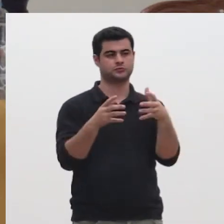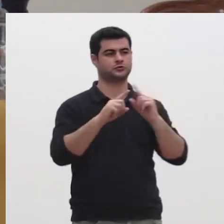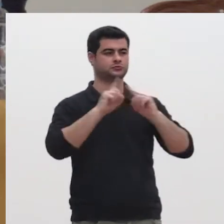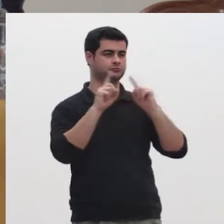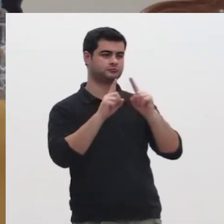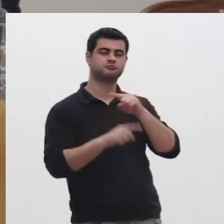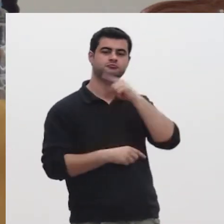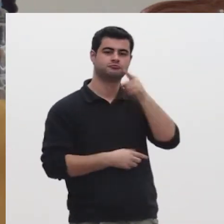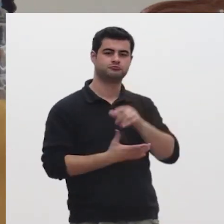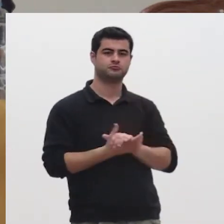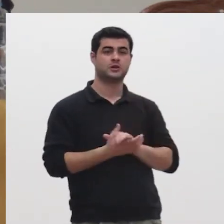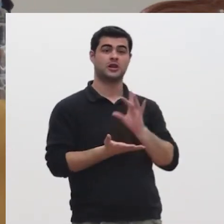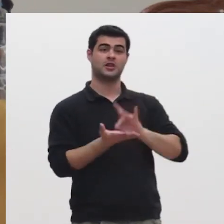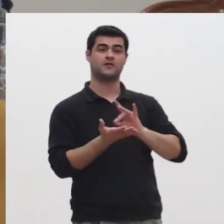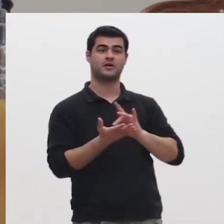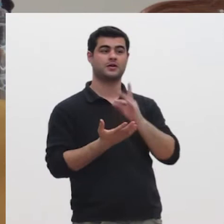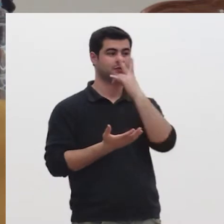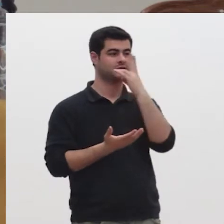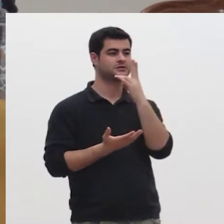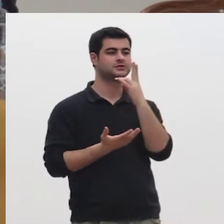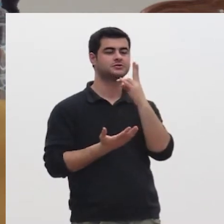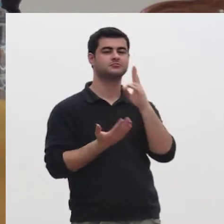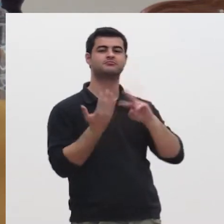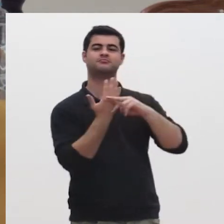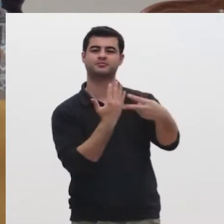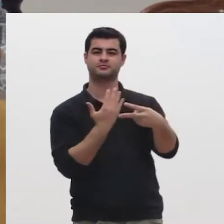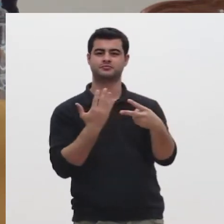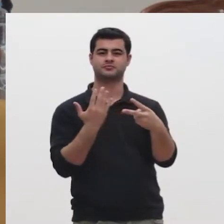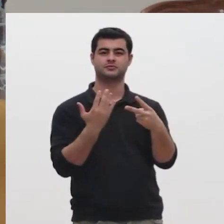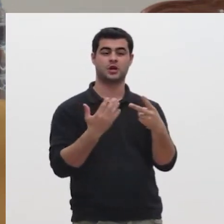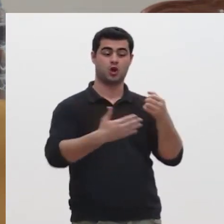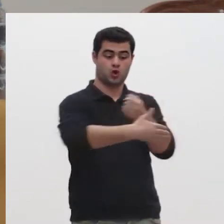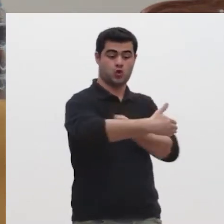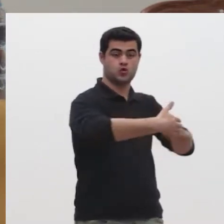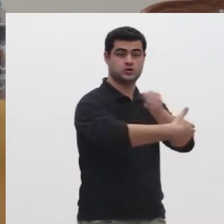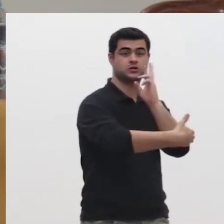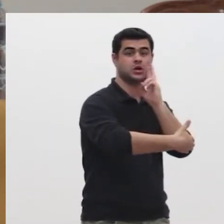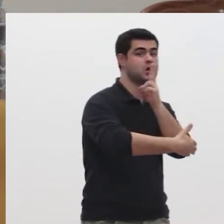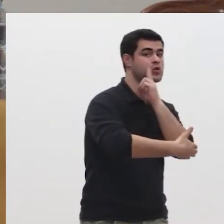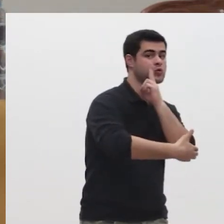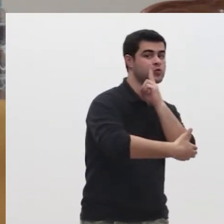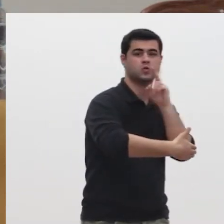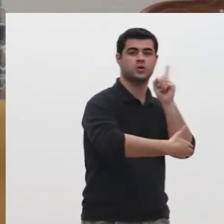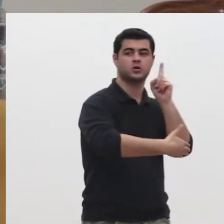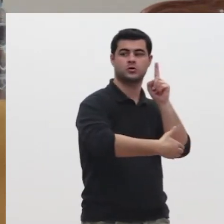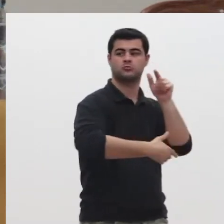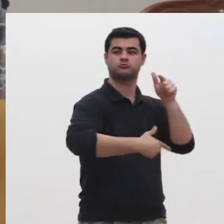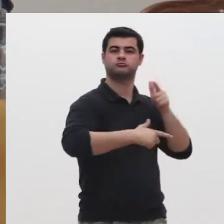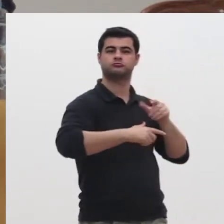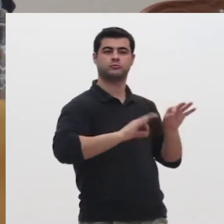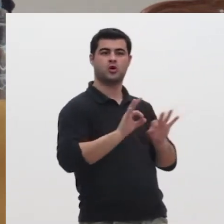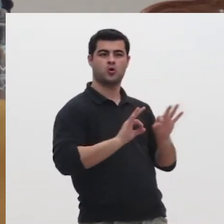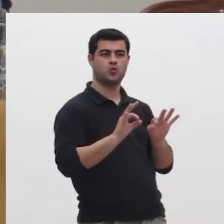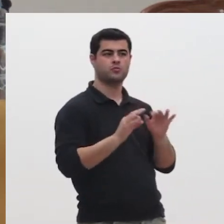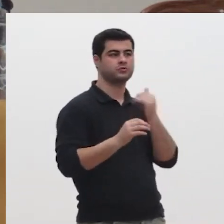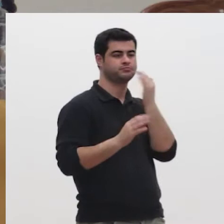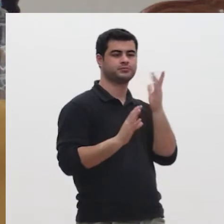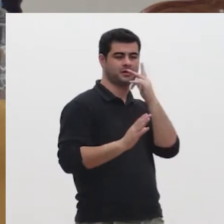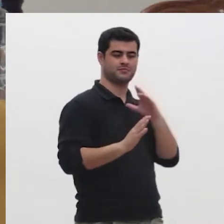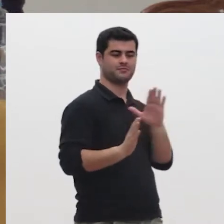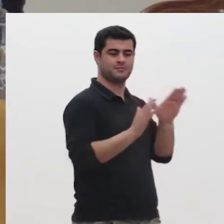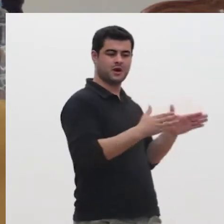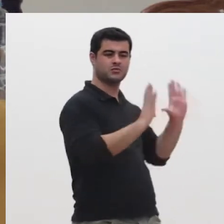dizer, na verdade, é feito em cascata, né? Como a cozinha do RU não funciona lá nas sociais aplicadas, né? Ela está